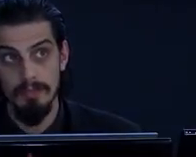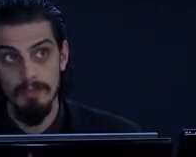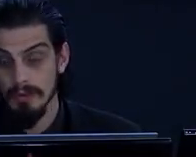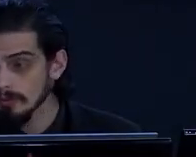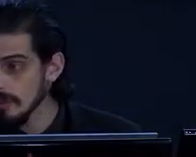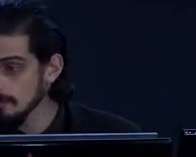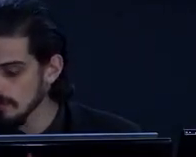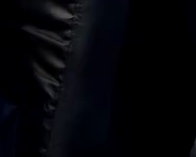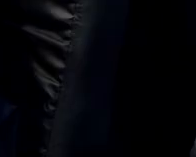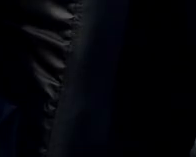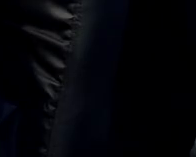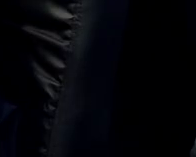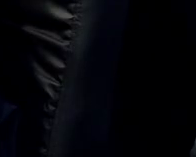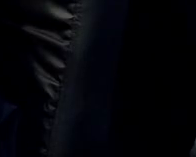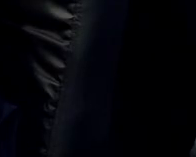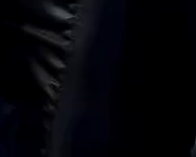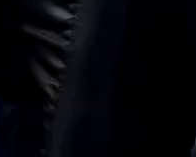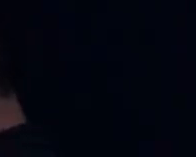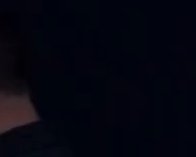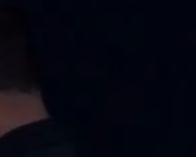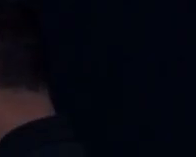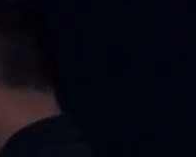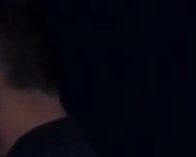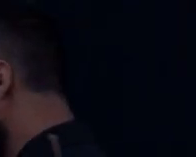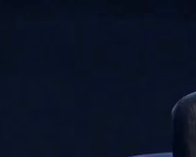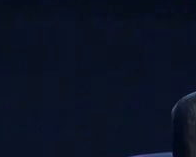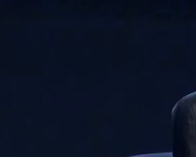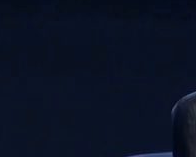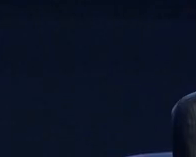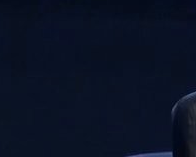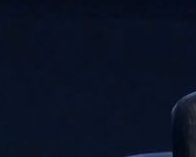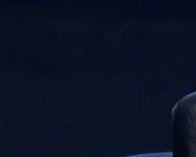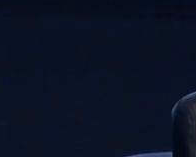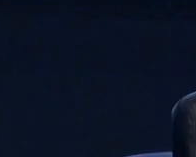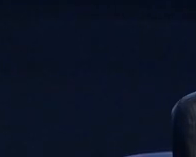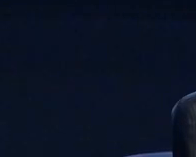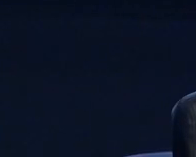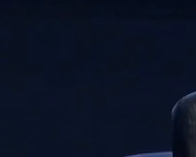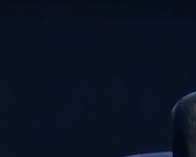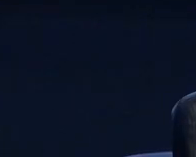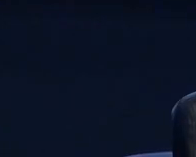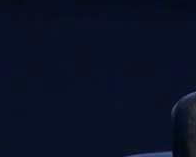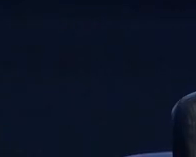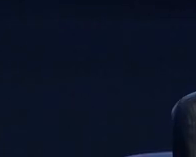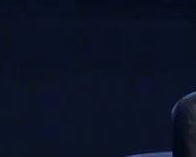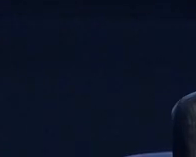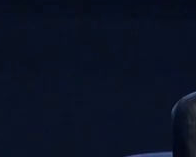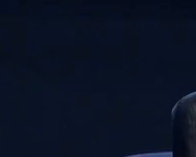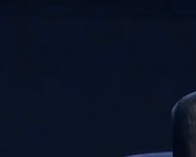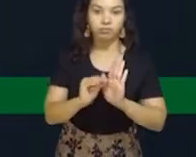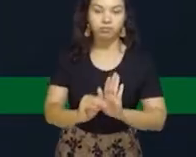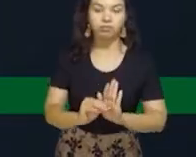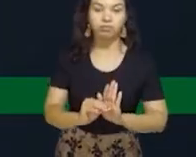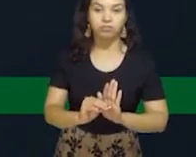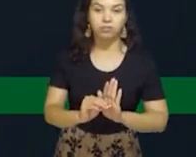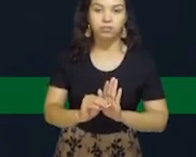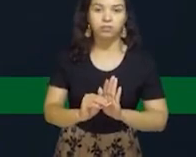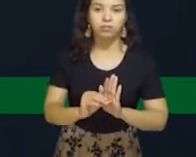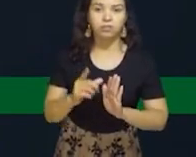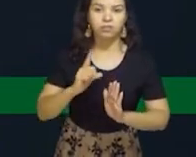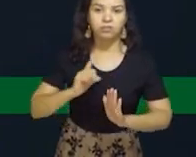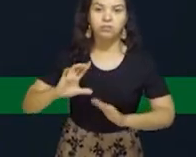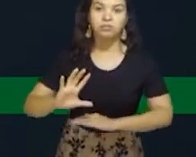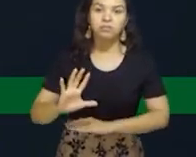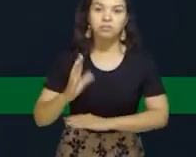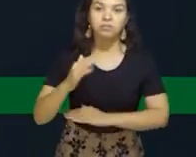resultados e levar demandas aos deputados. O primeiro a se pronunciar foi Antônio Seron, prefeito de Lages. Foi uma